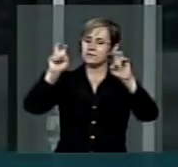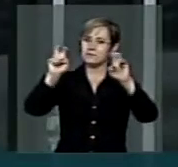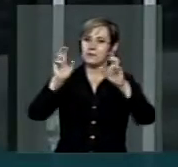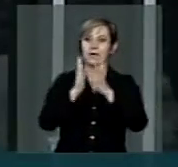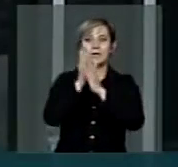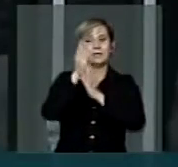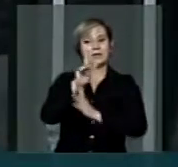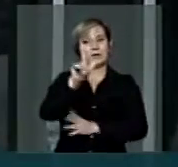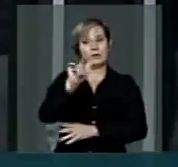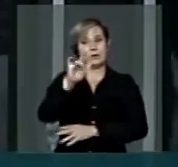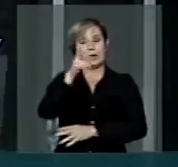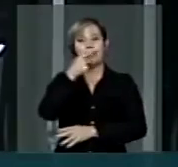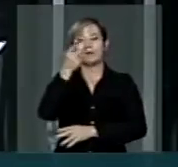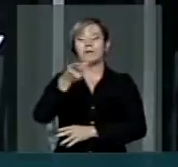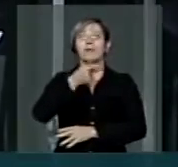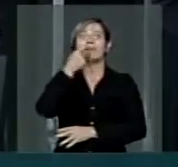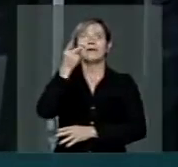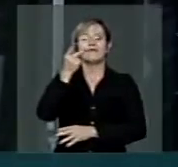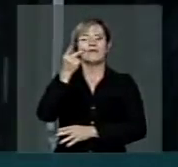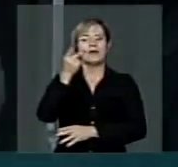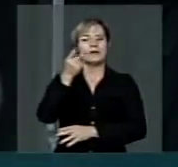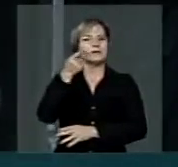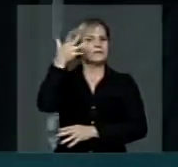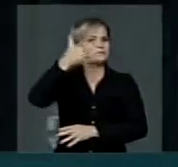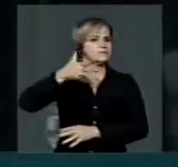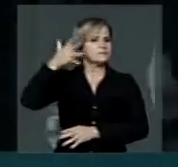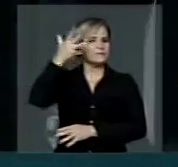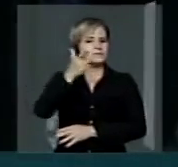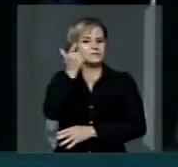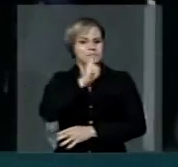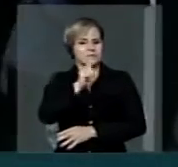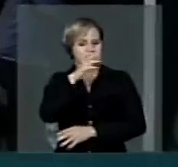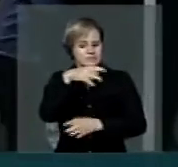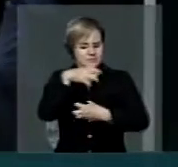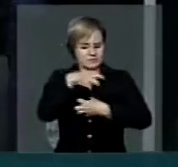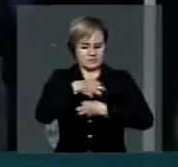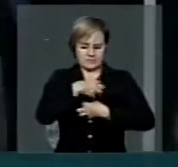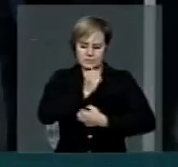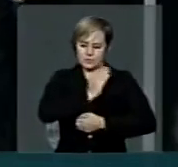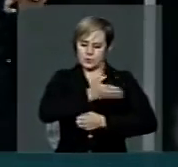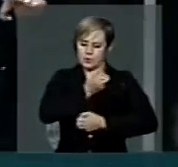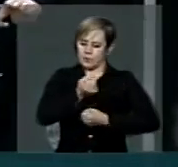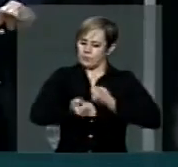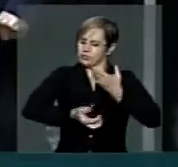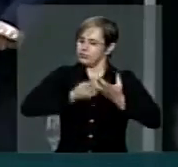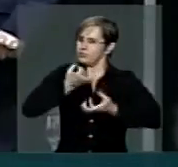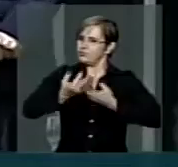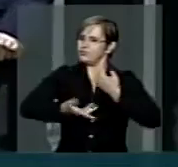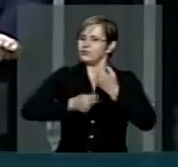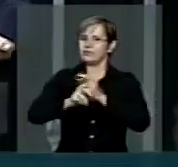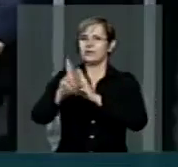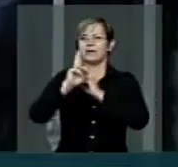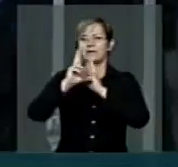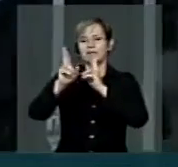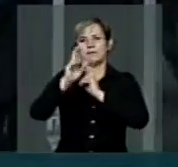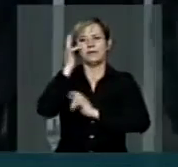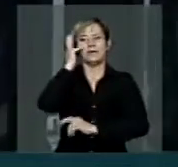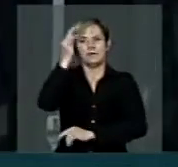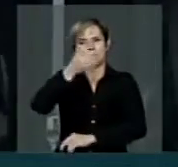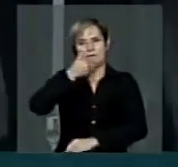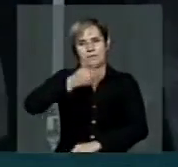de Lula as palavras capazes de semear no coração de milhões de brasileiros a esperança de dias